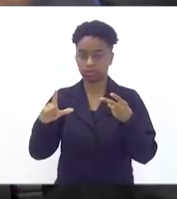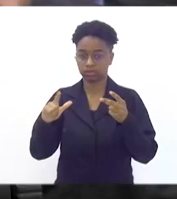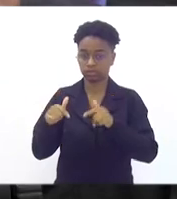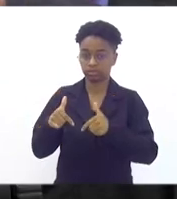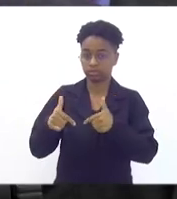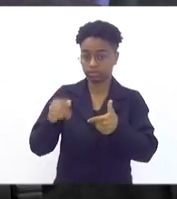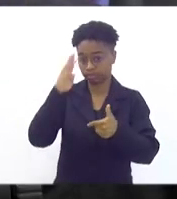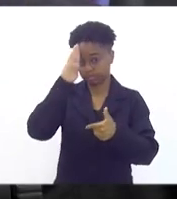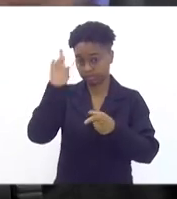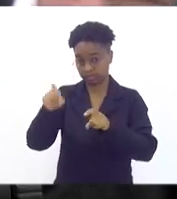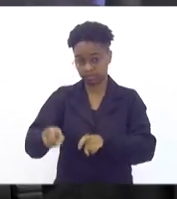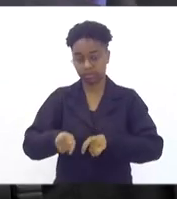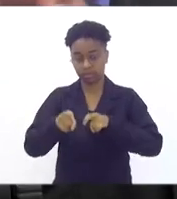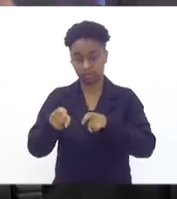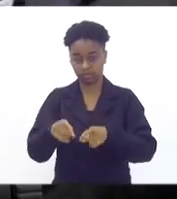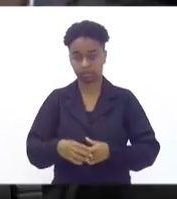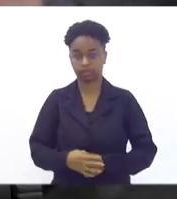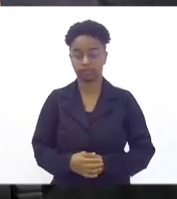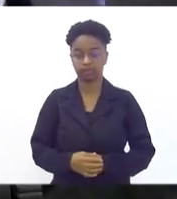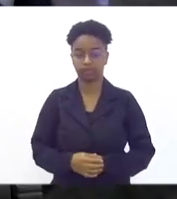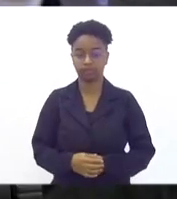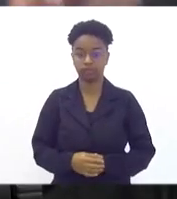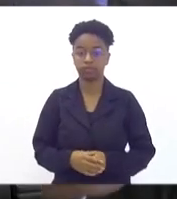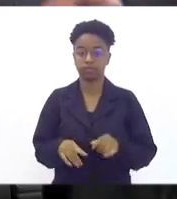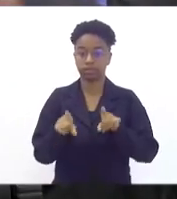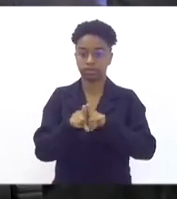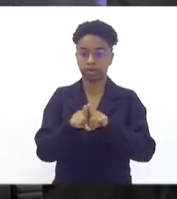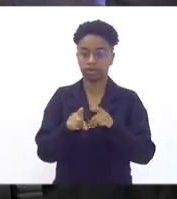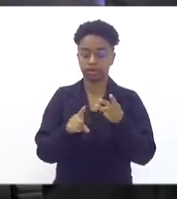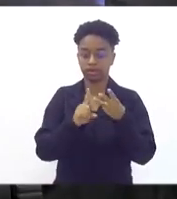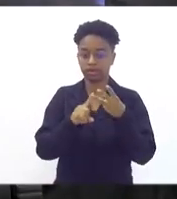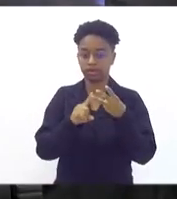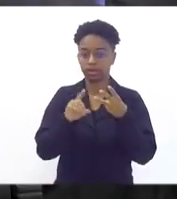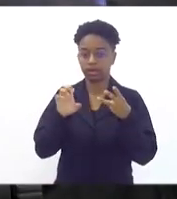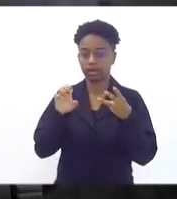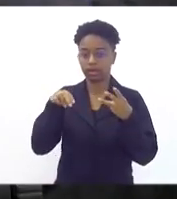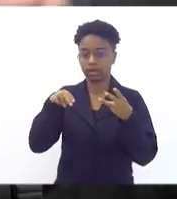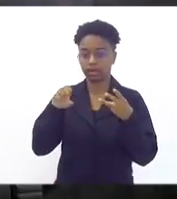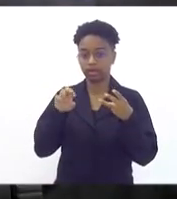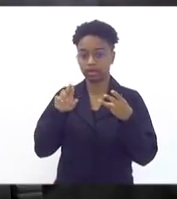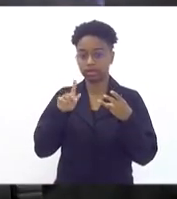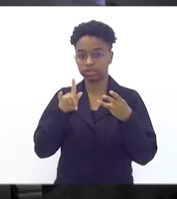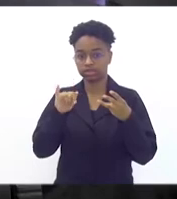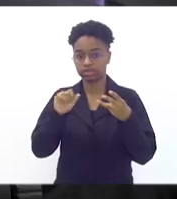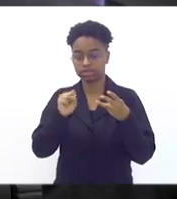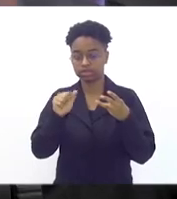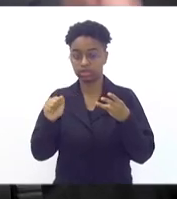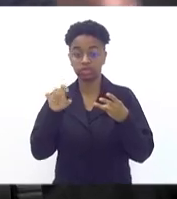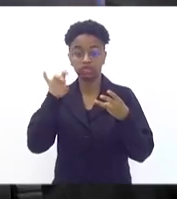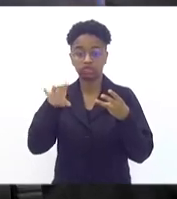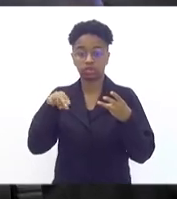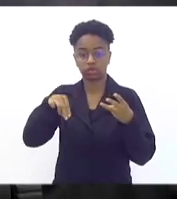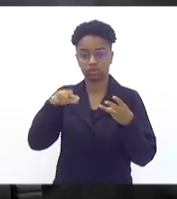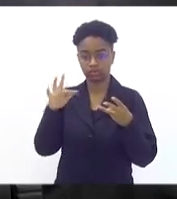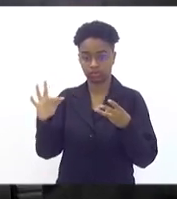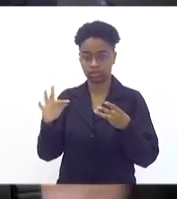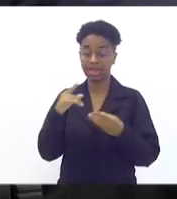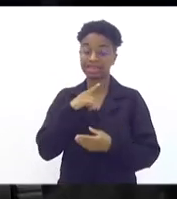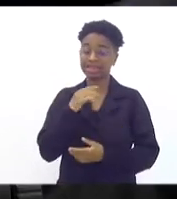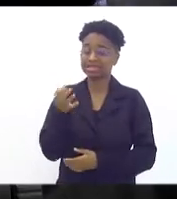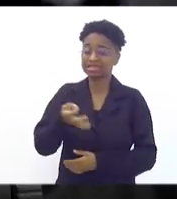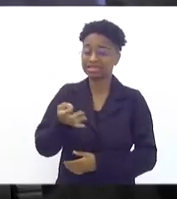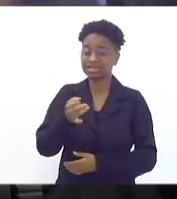atua principalmente no interior e tenho certeza e a Energisa que só está no município de Nova Friburgo tenho certeza que nós fosse levantar que as